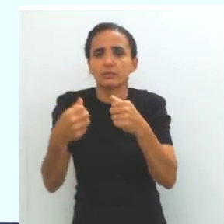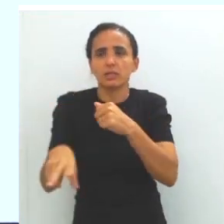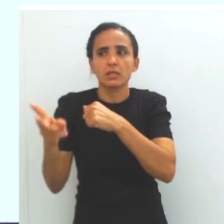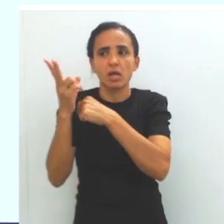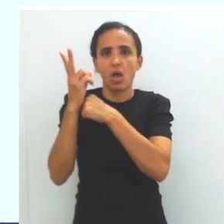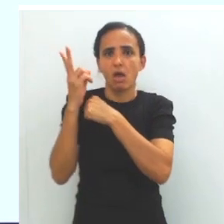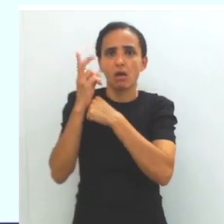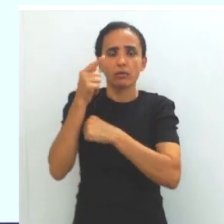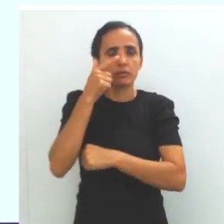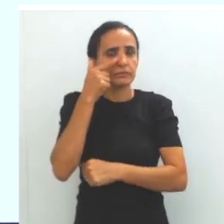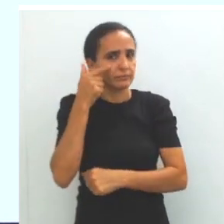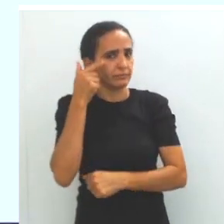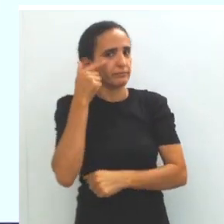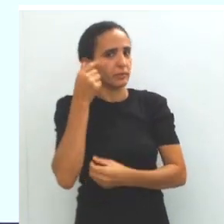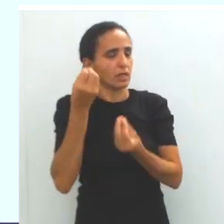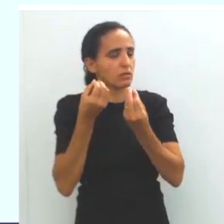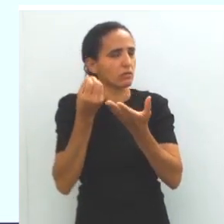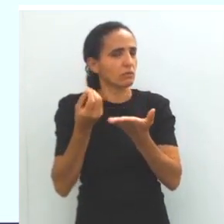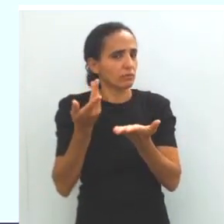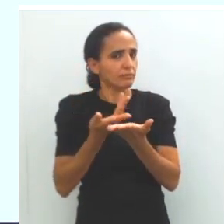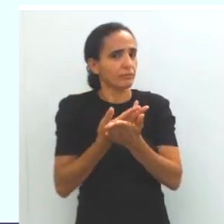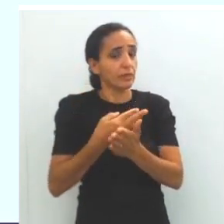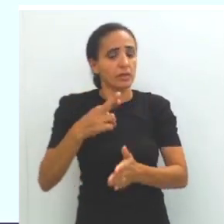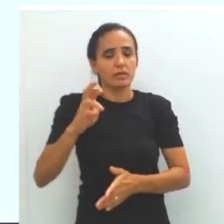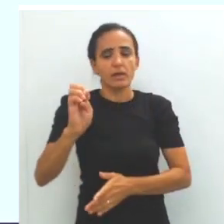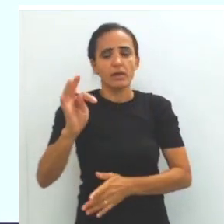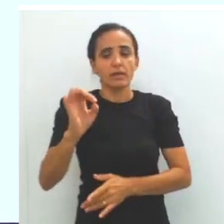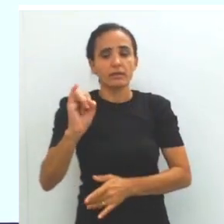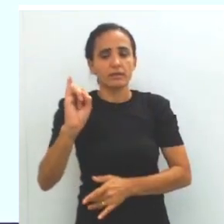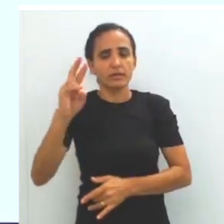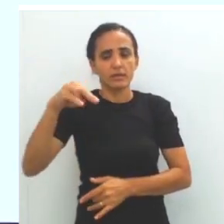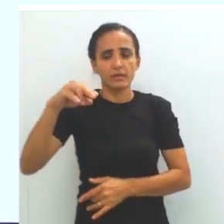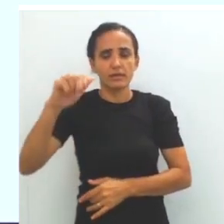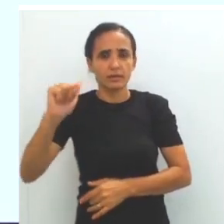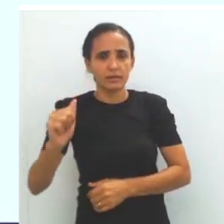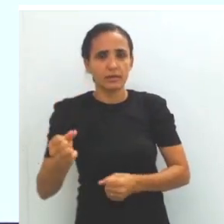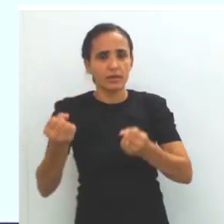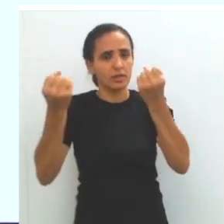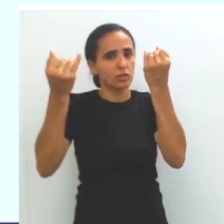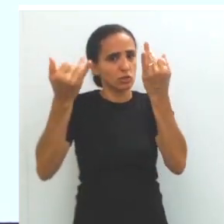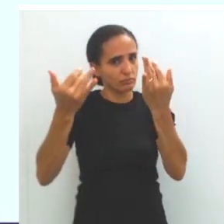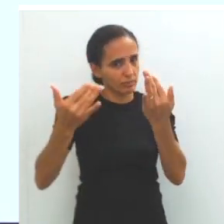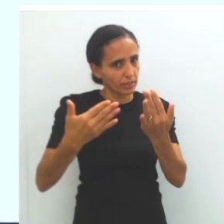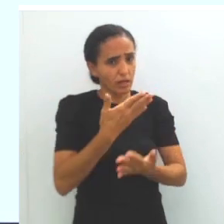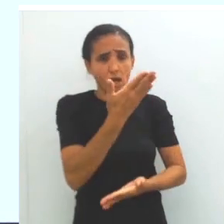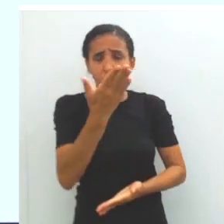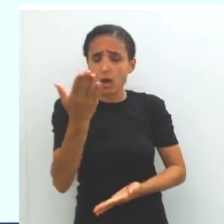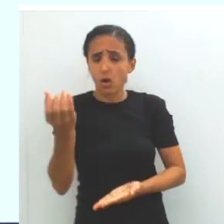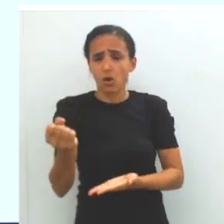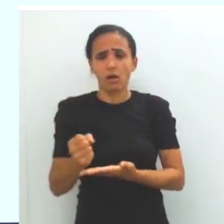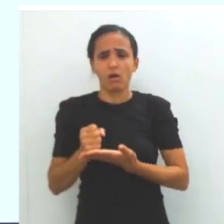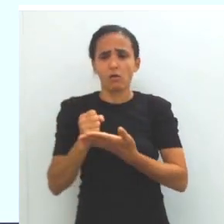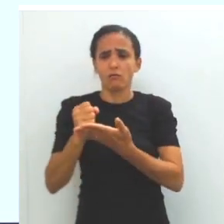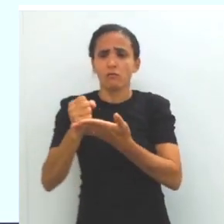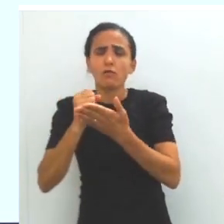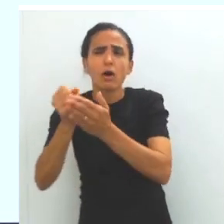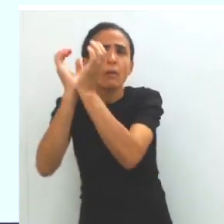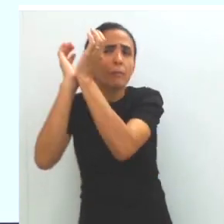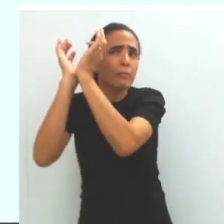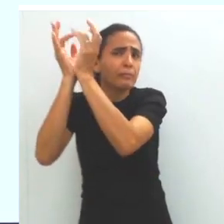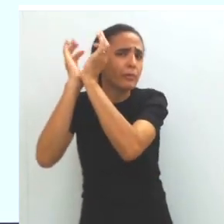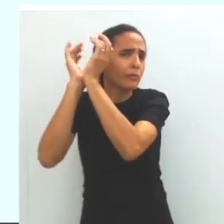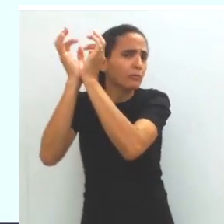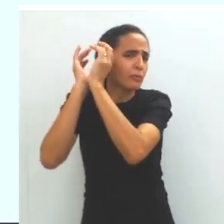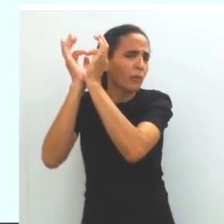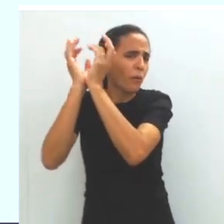anteriormente, ok? Na retina, a retina diz o seguinte, olha, eu vou ajudar o cérebro,